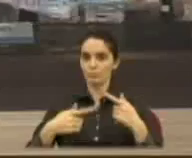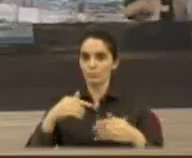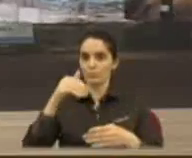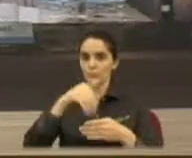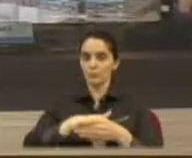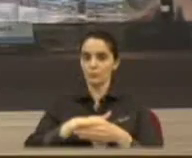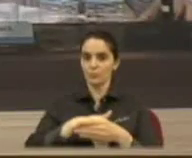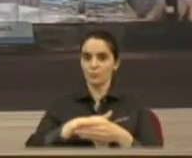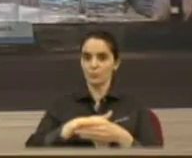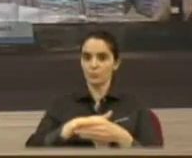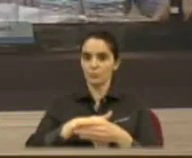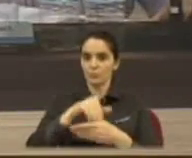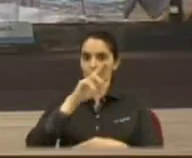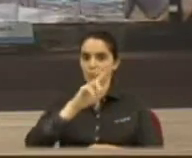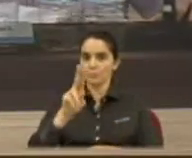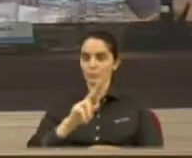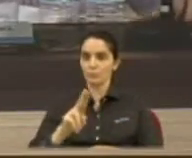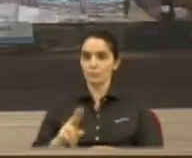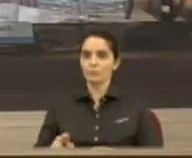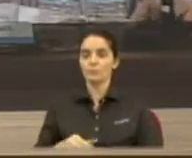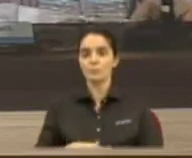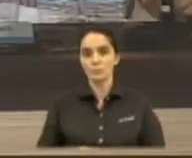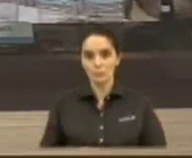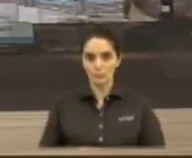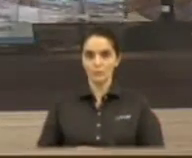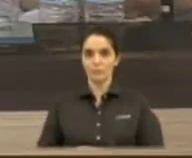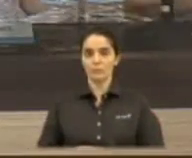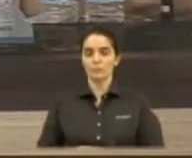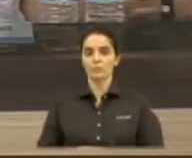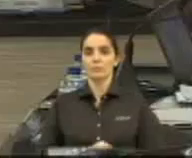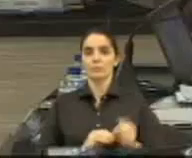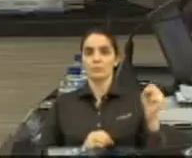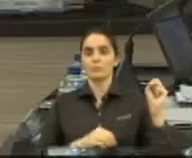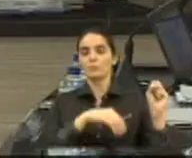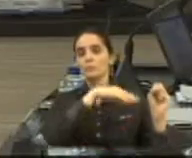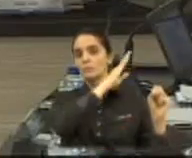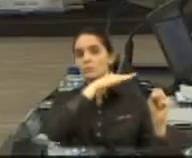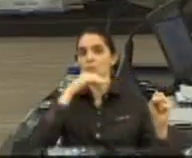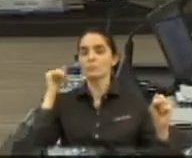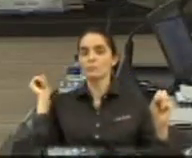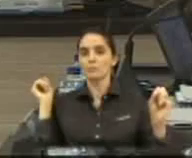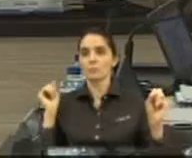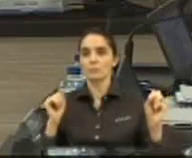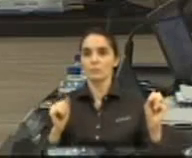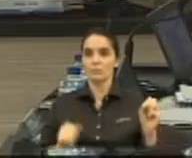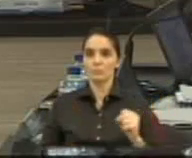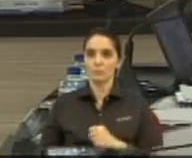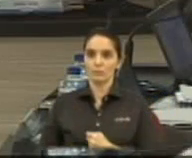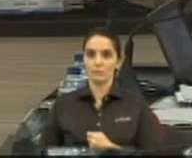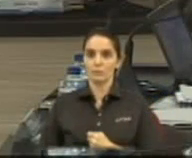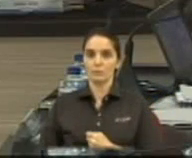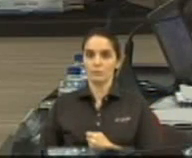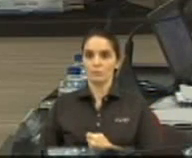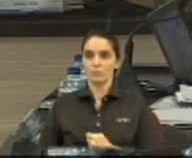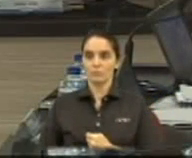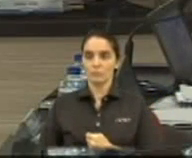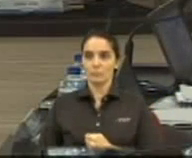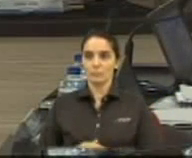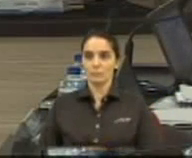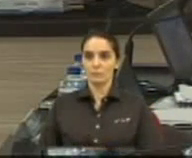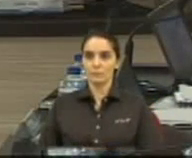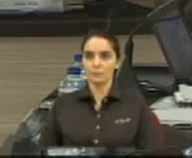discutir, vai à votação e a votação é nominal. Vereador Aloysio Marinho de Andrade. Pela ordem, senhor